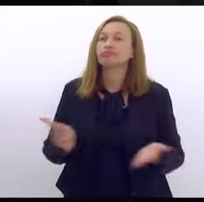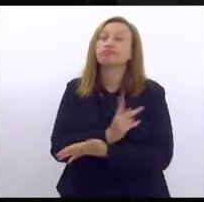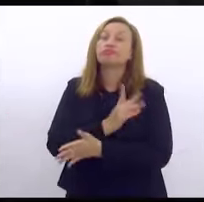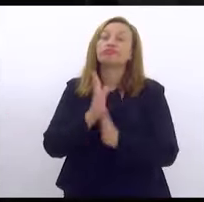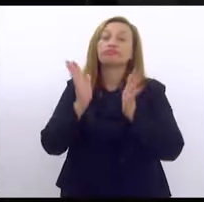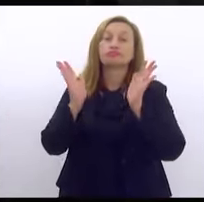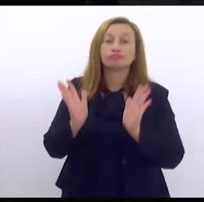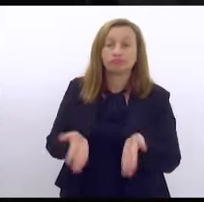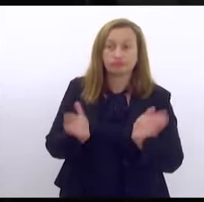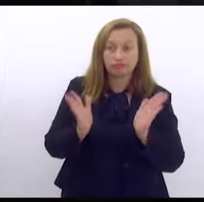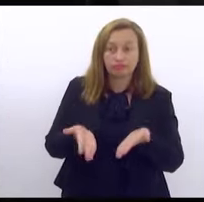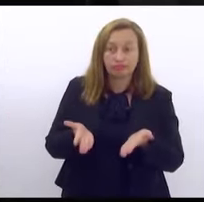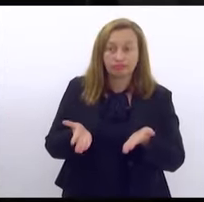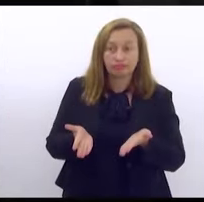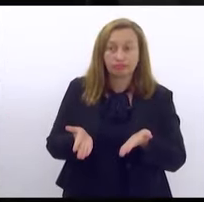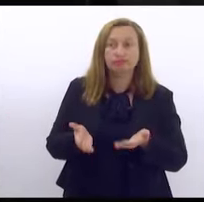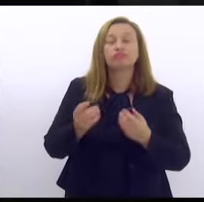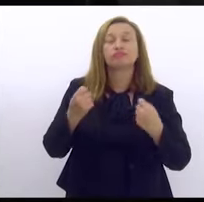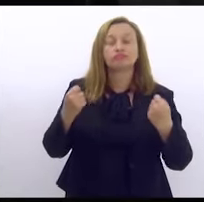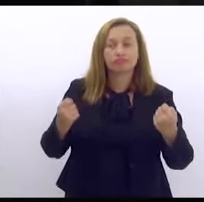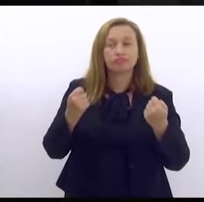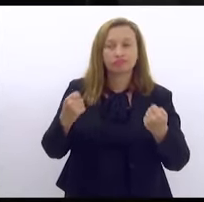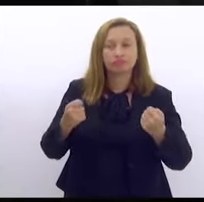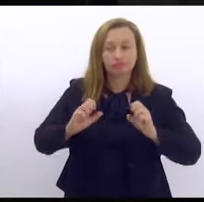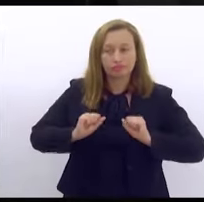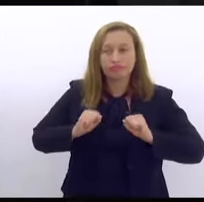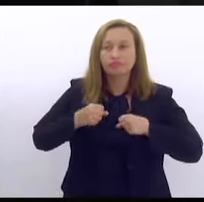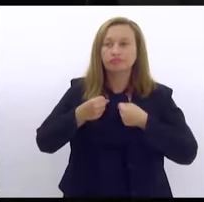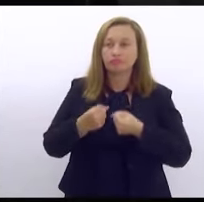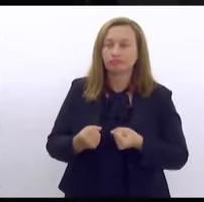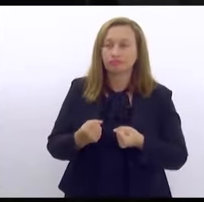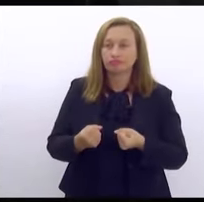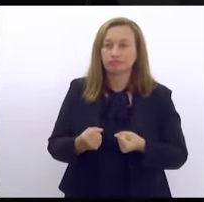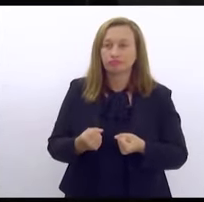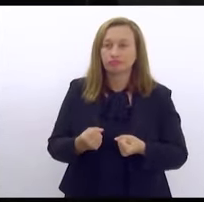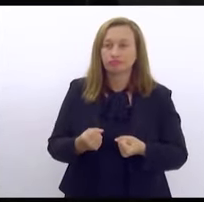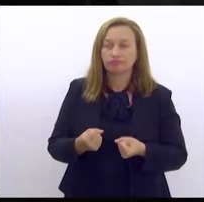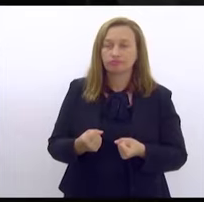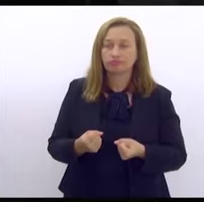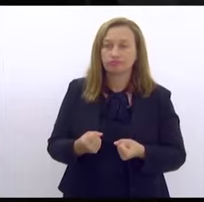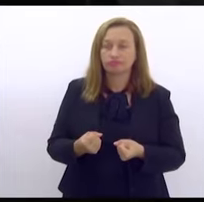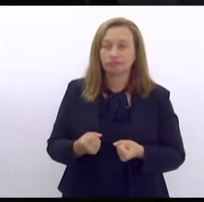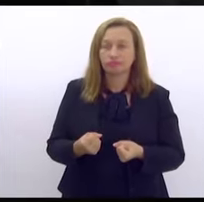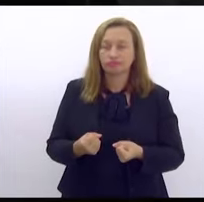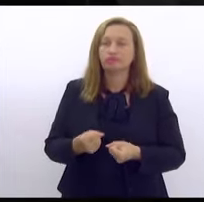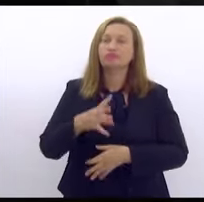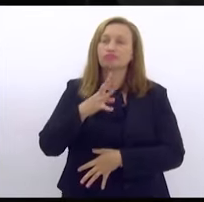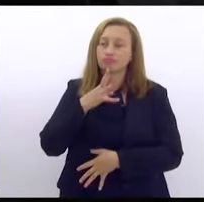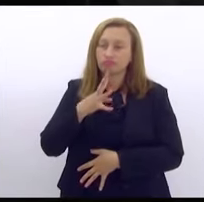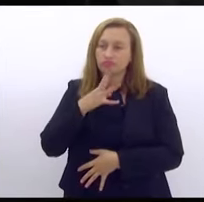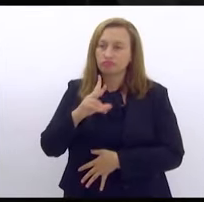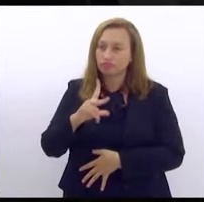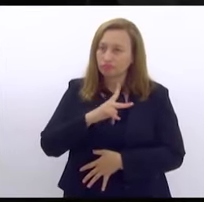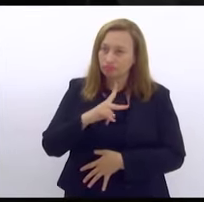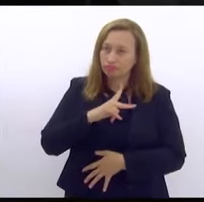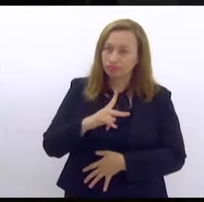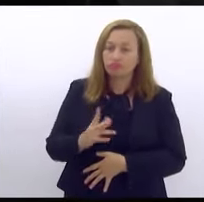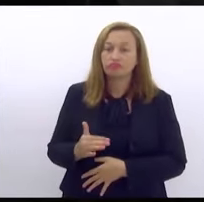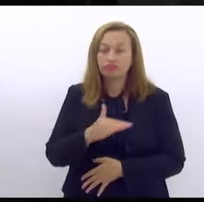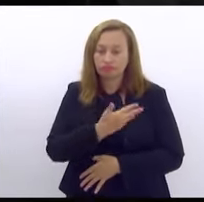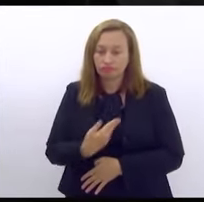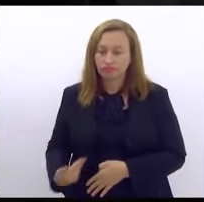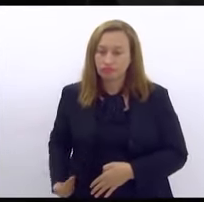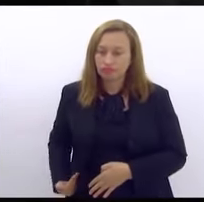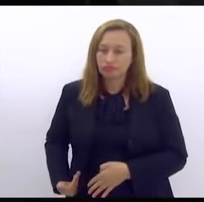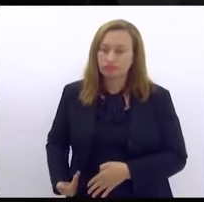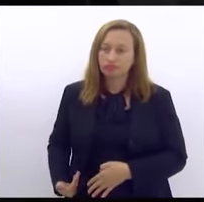hoje é que a gente espera que esse esforço da Comissão de Orçamento seja reconhecido pelo próprio governo, que não vire